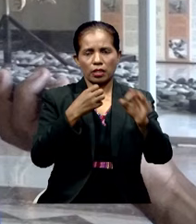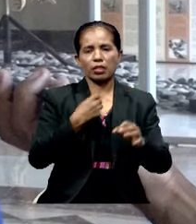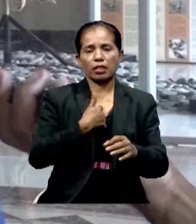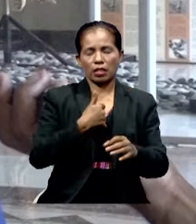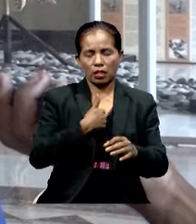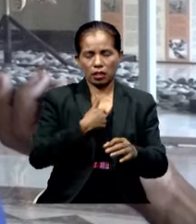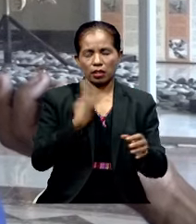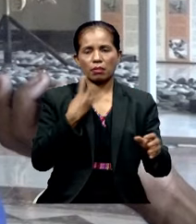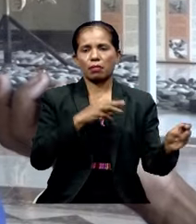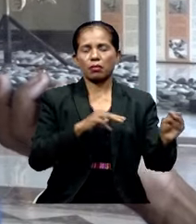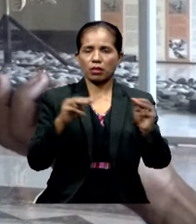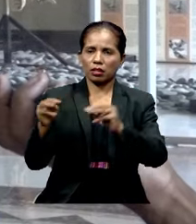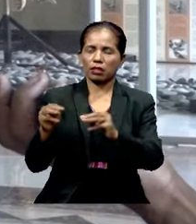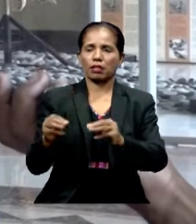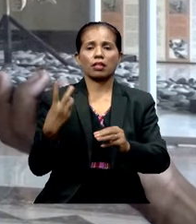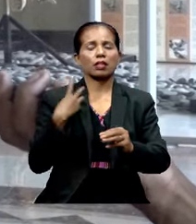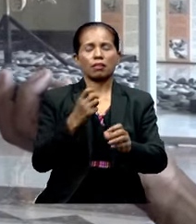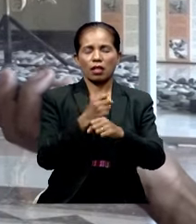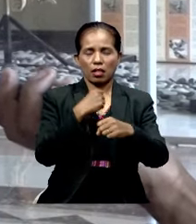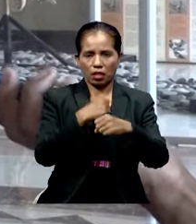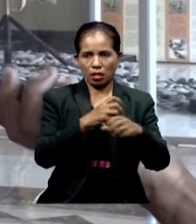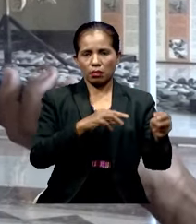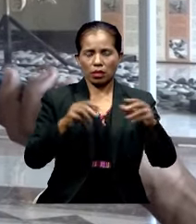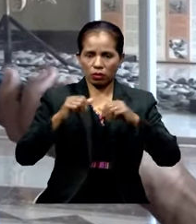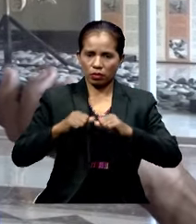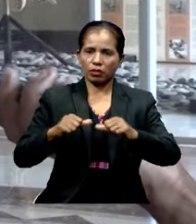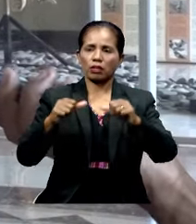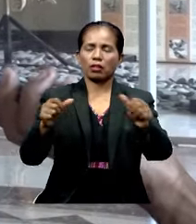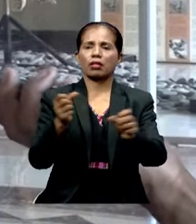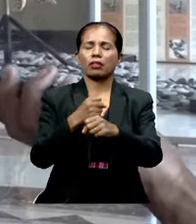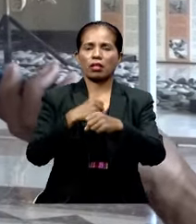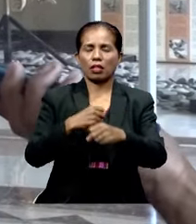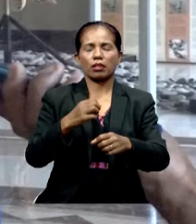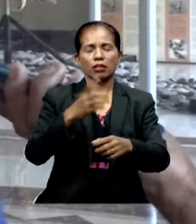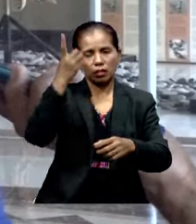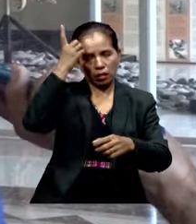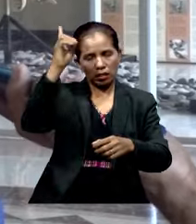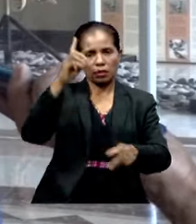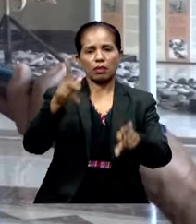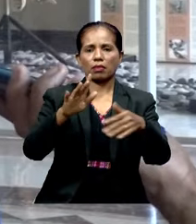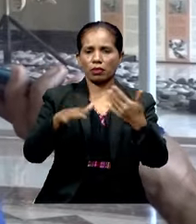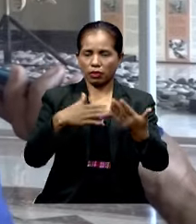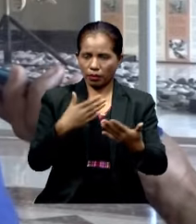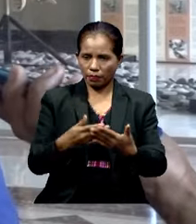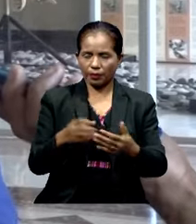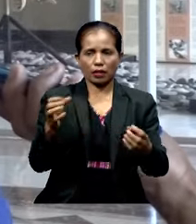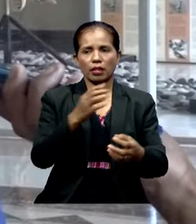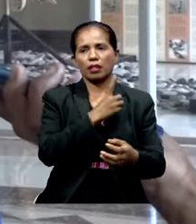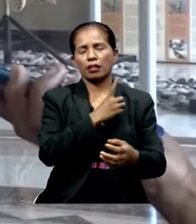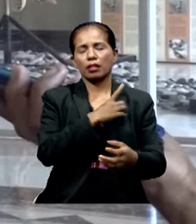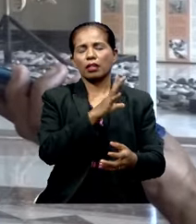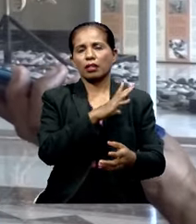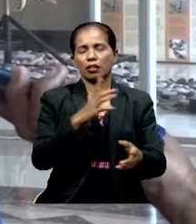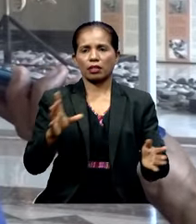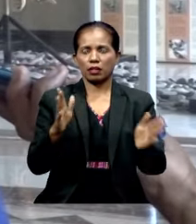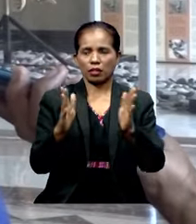ba mudansa ida ne. Ita maka autor atu luta continua, atu realiza mehi lutador sira. La hein para tu sai deputado, la hein para tu sai